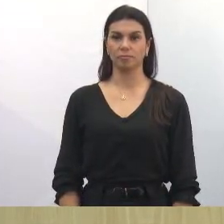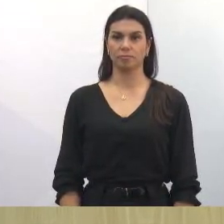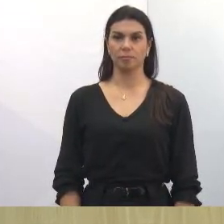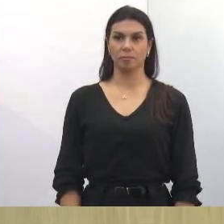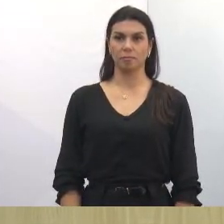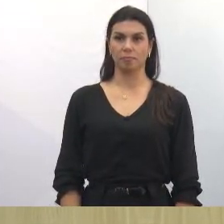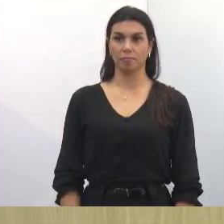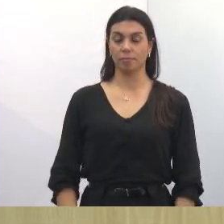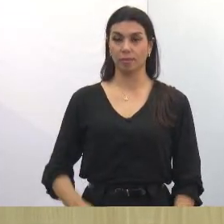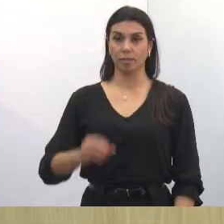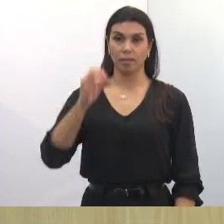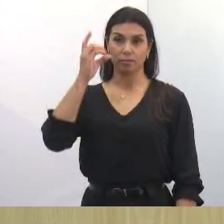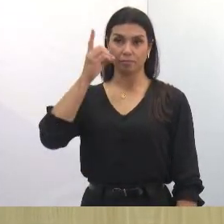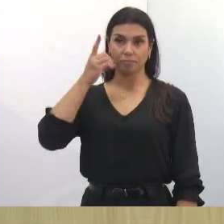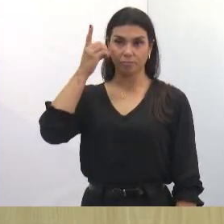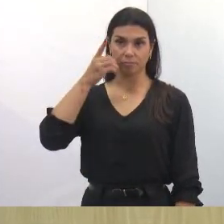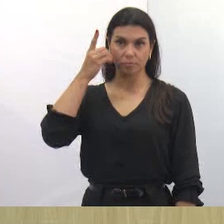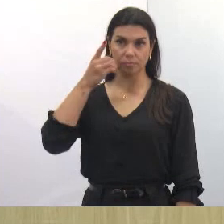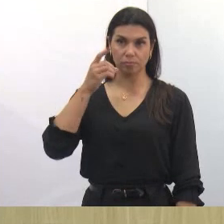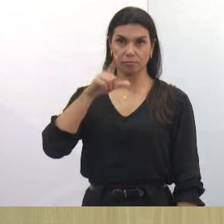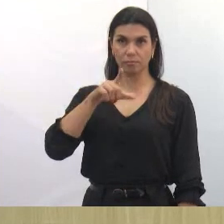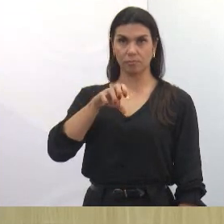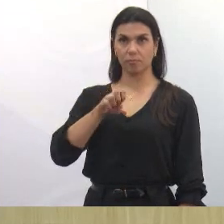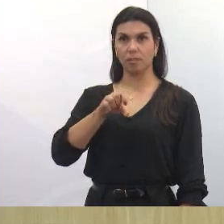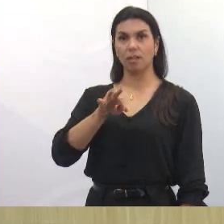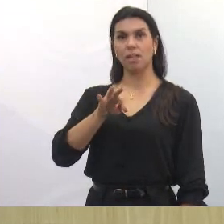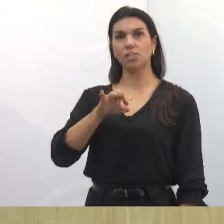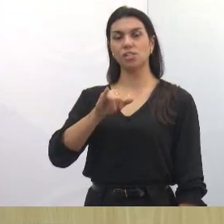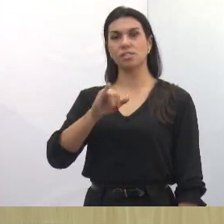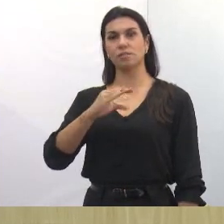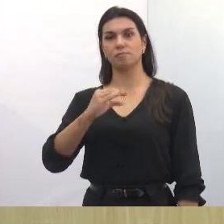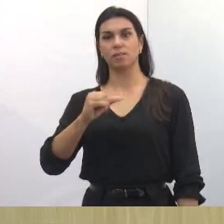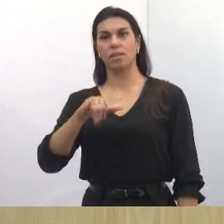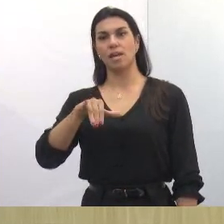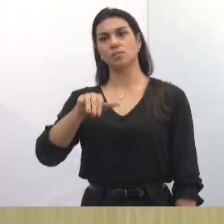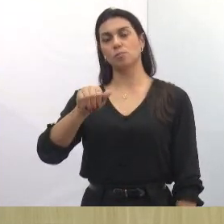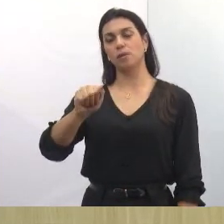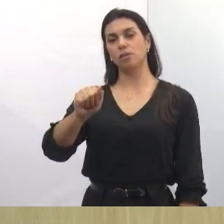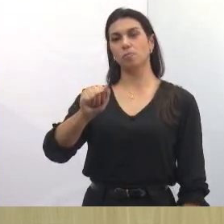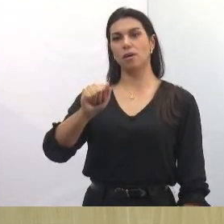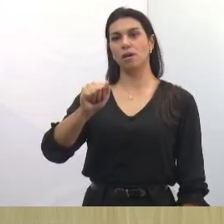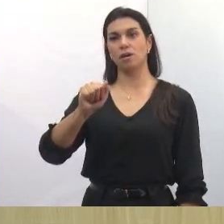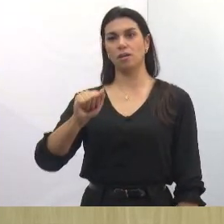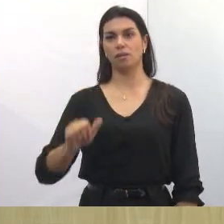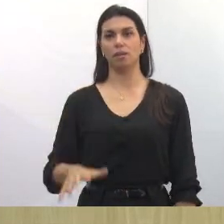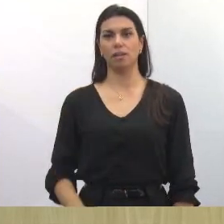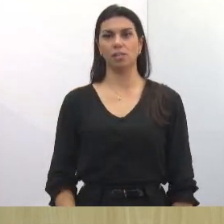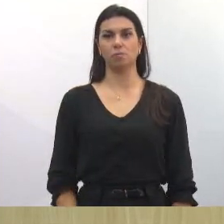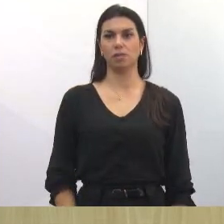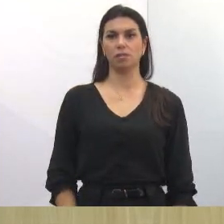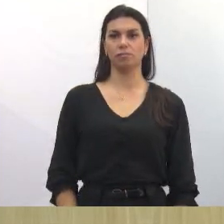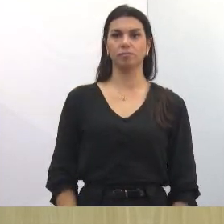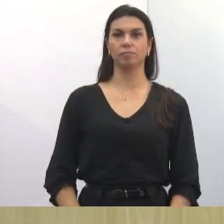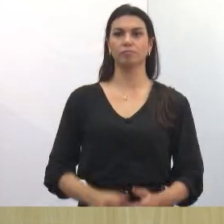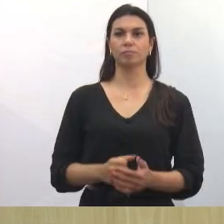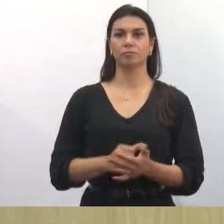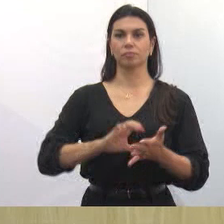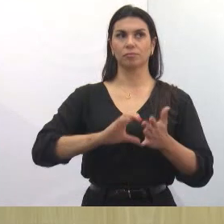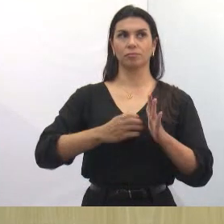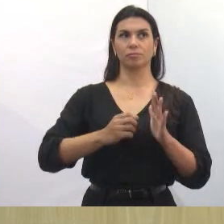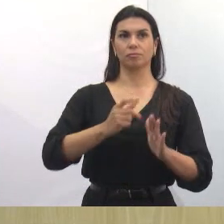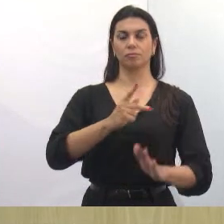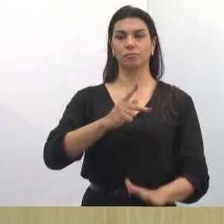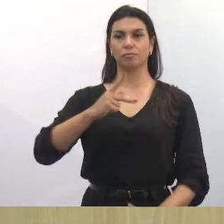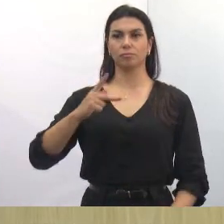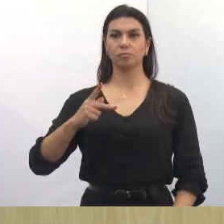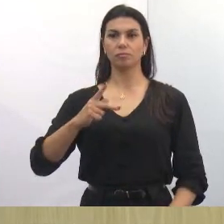A deputada estadual Letícia Aguiar, Partido PP, solicitando destinação de recursos